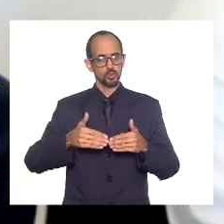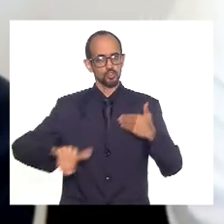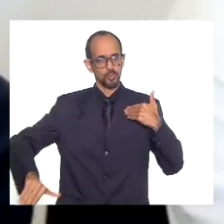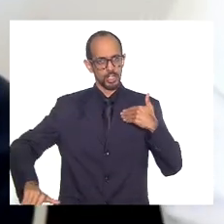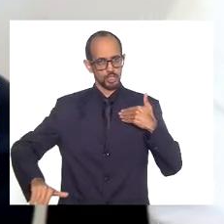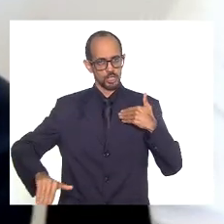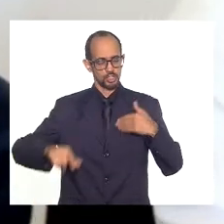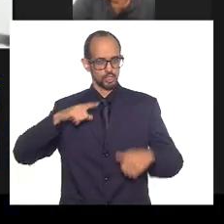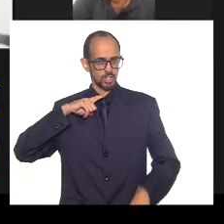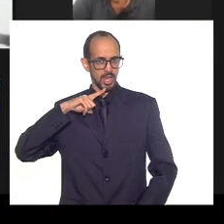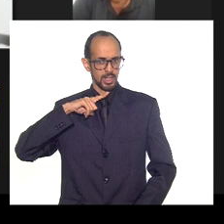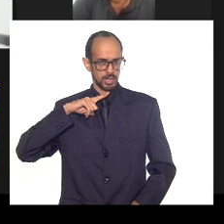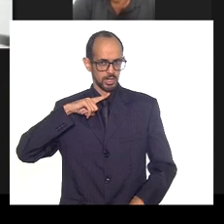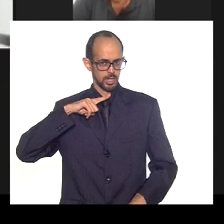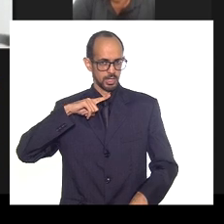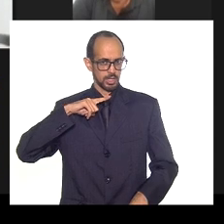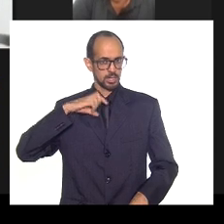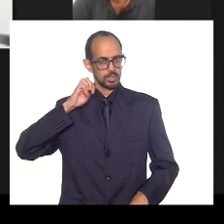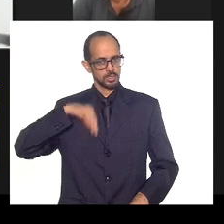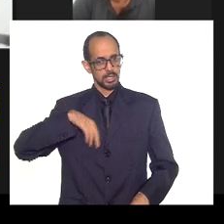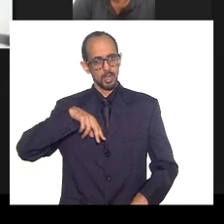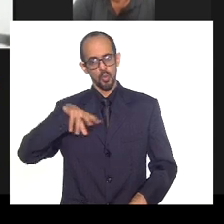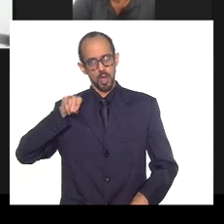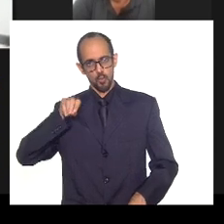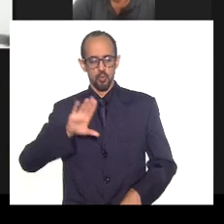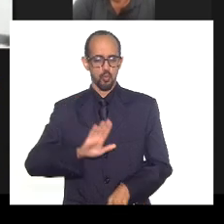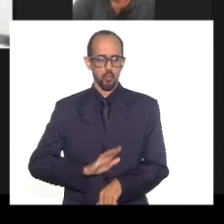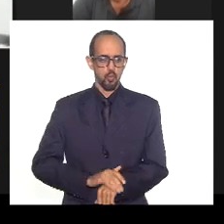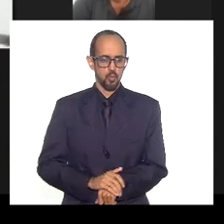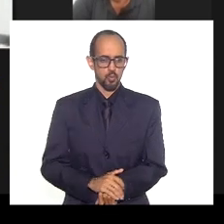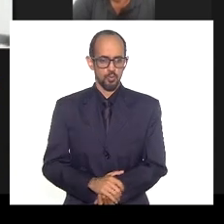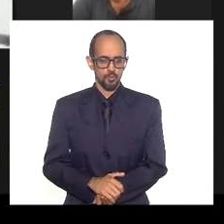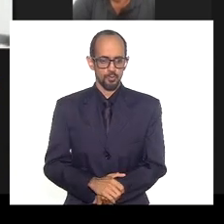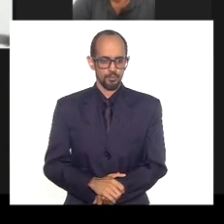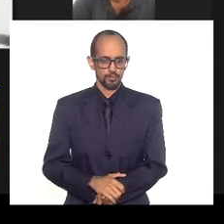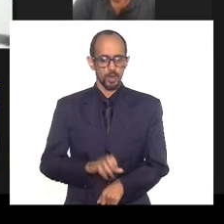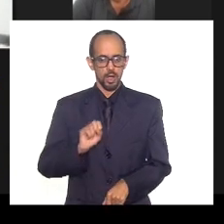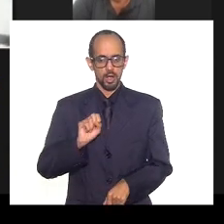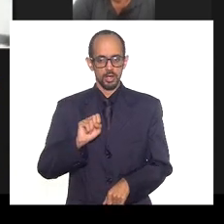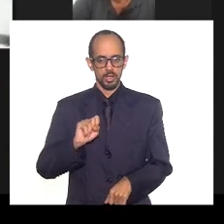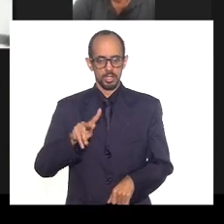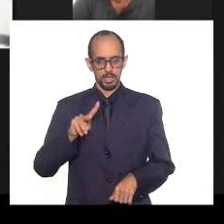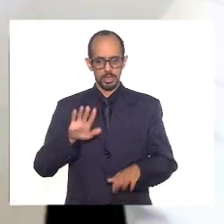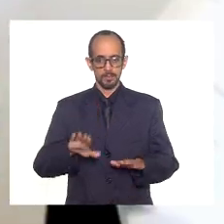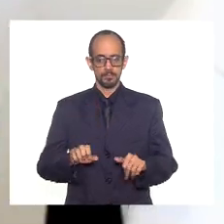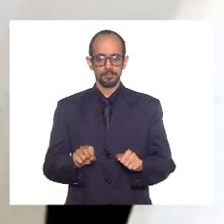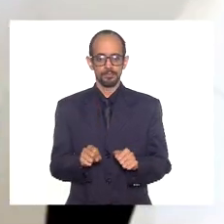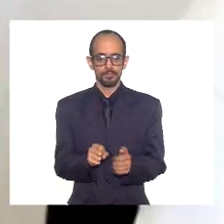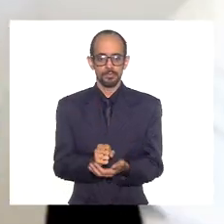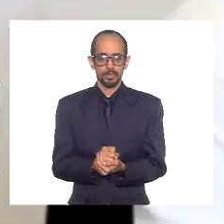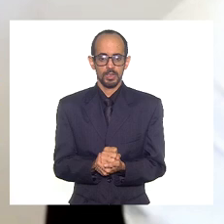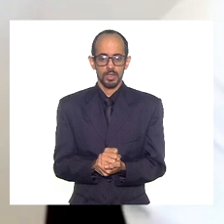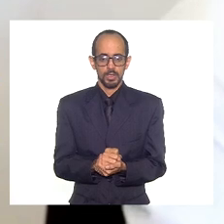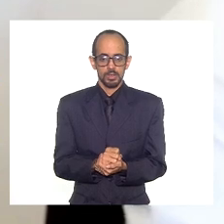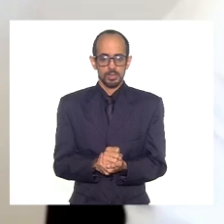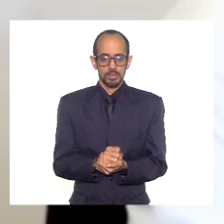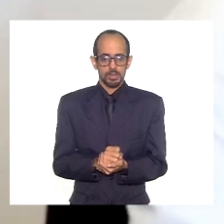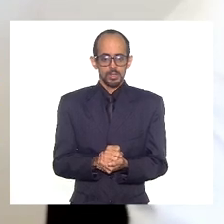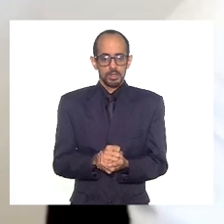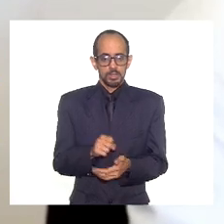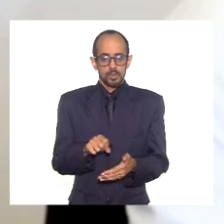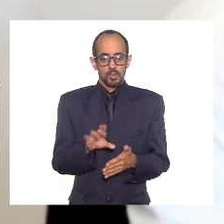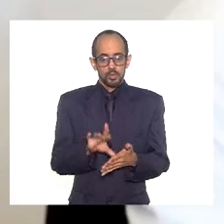projeto? Abstenção ou voto não? Sim ou não? Ok. Então, vamos ao destaque. A